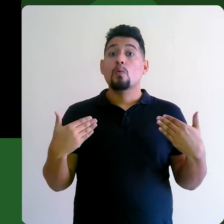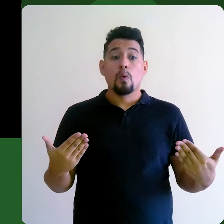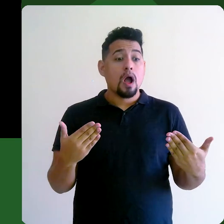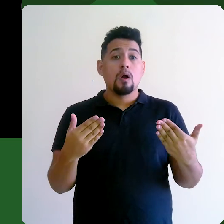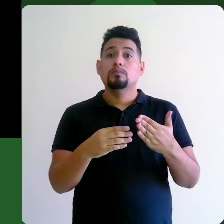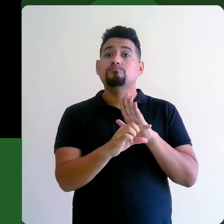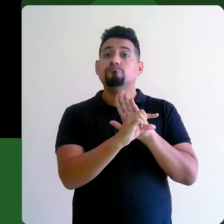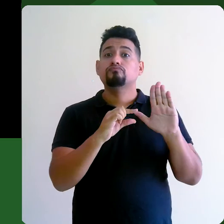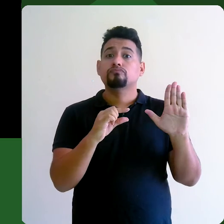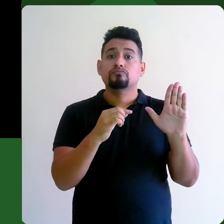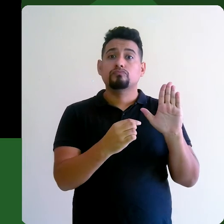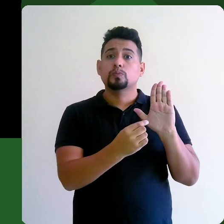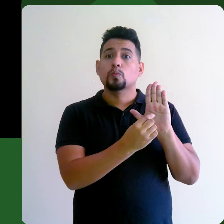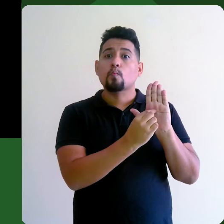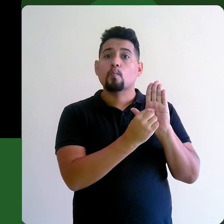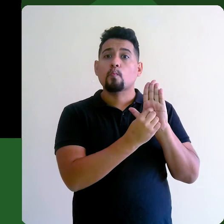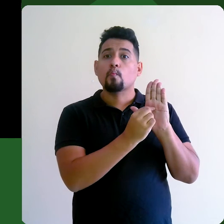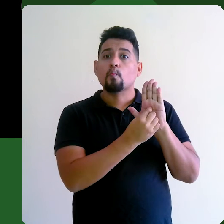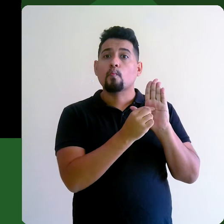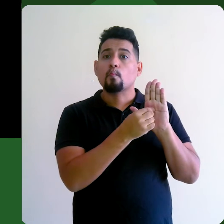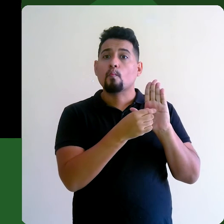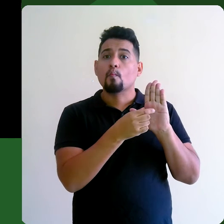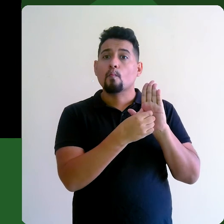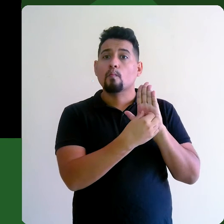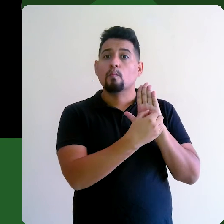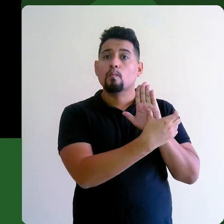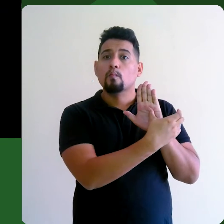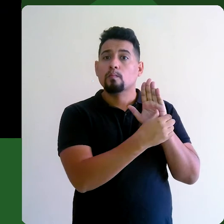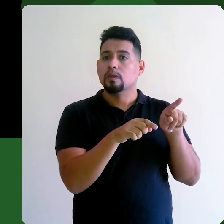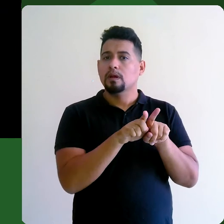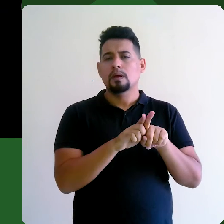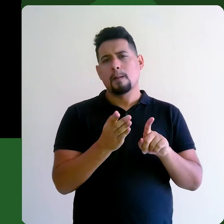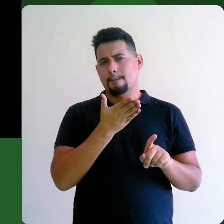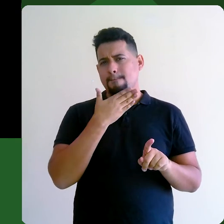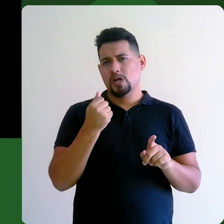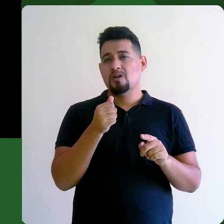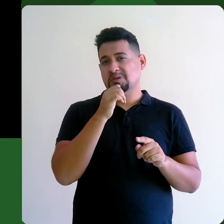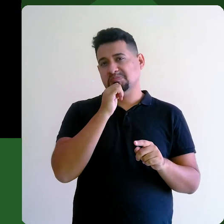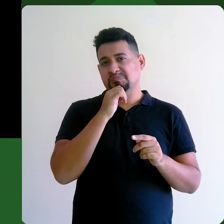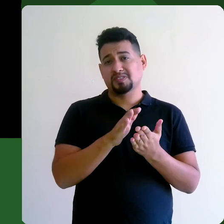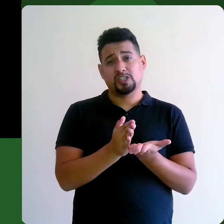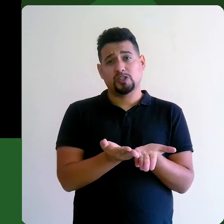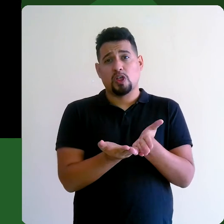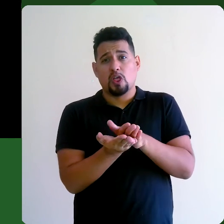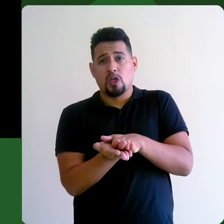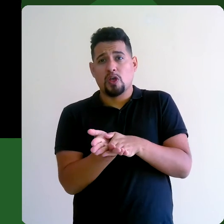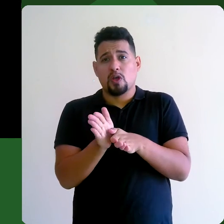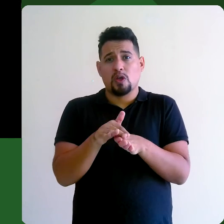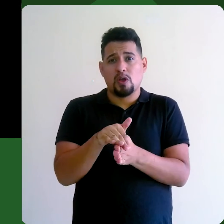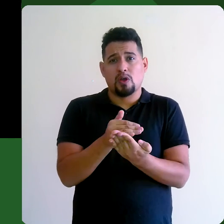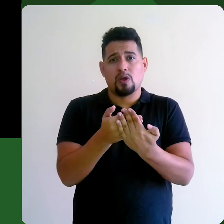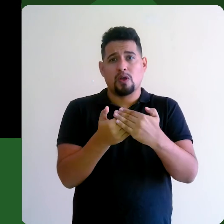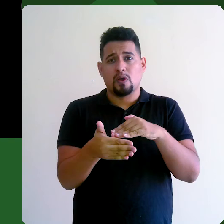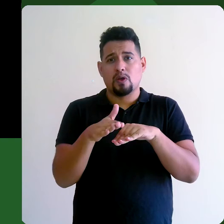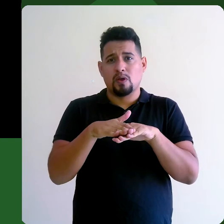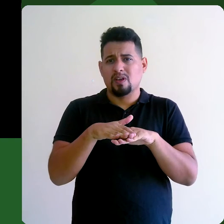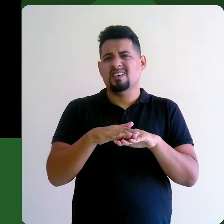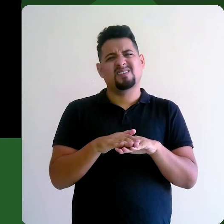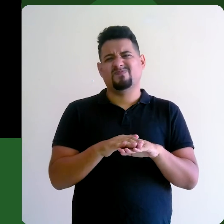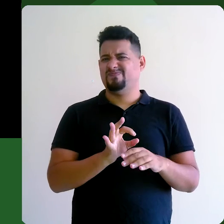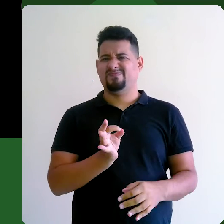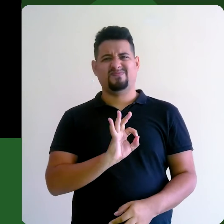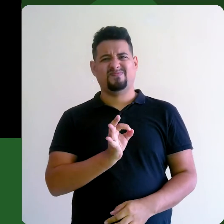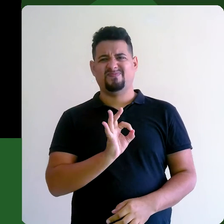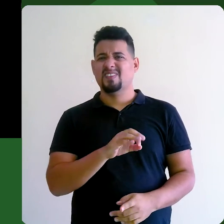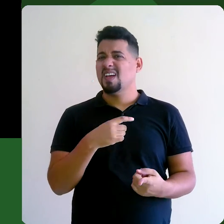croquis, saber qual que é a medida do centro da folha. Então, embora seja mais fácil a gente dobrar essa